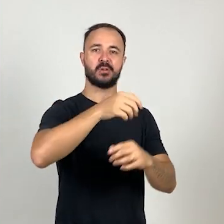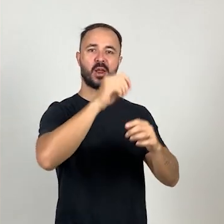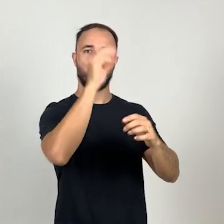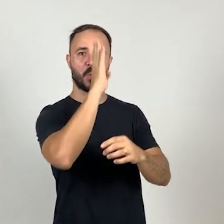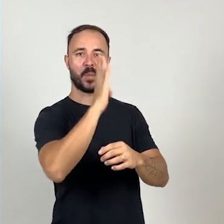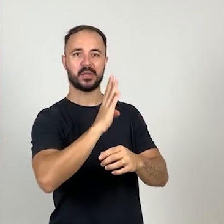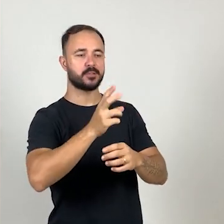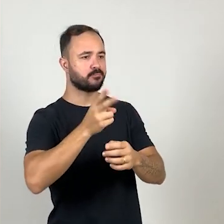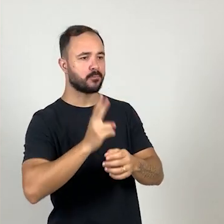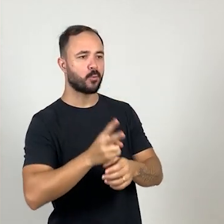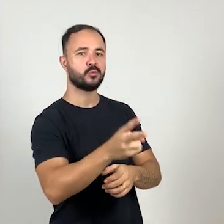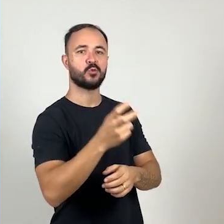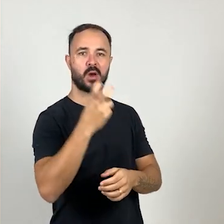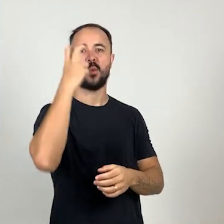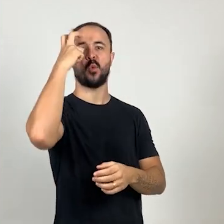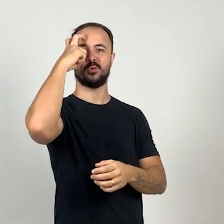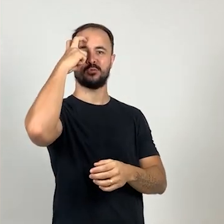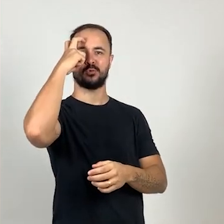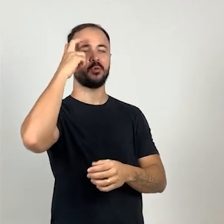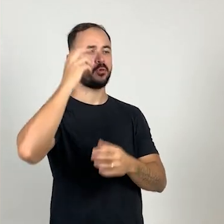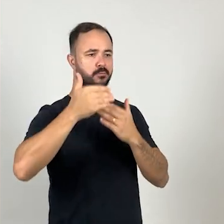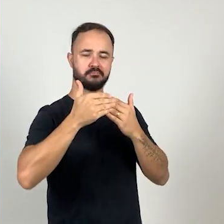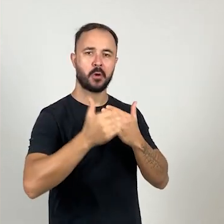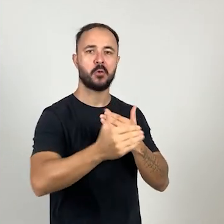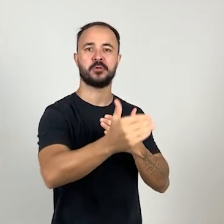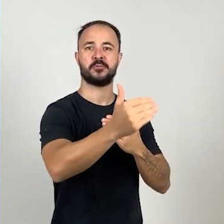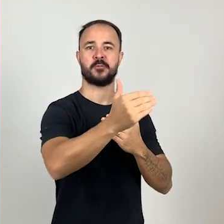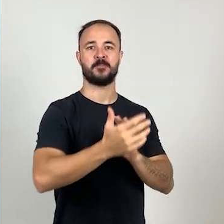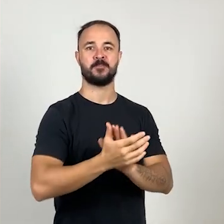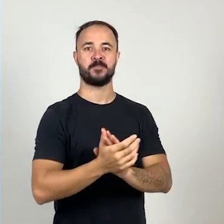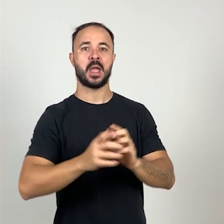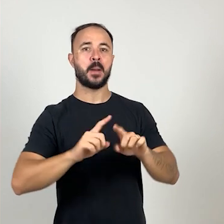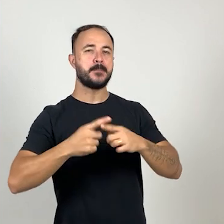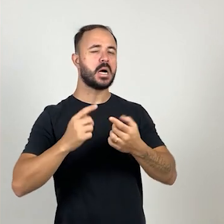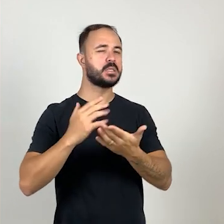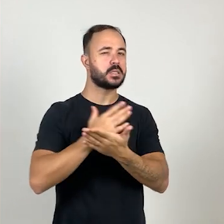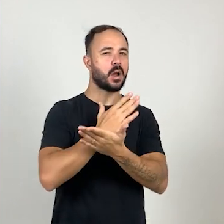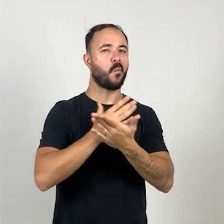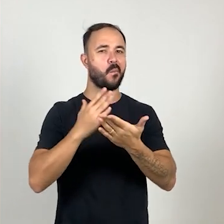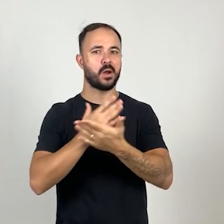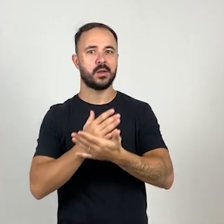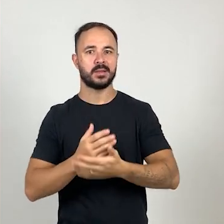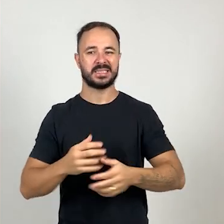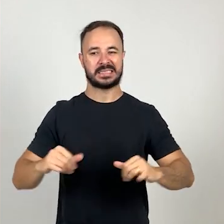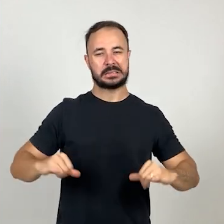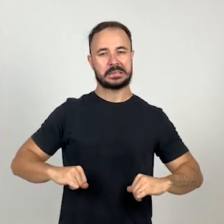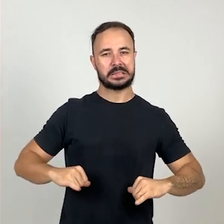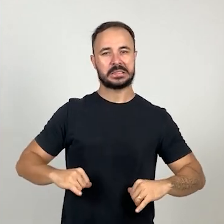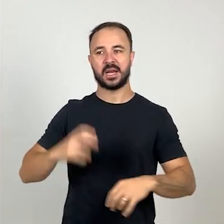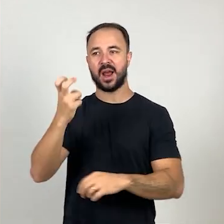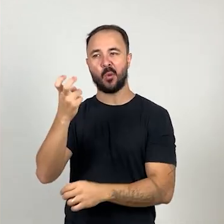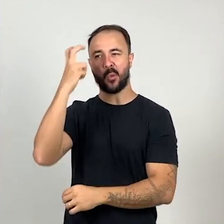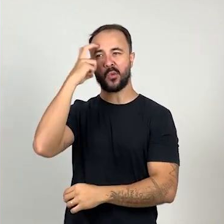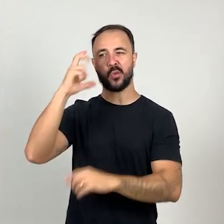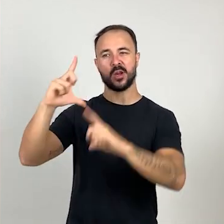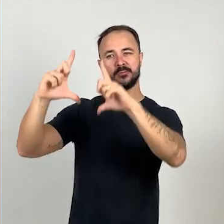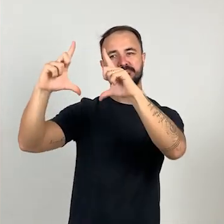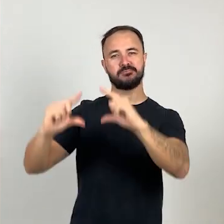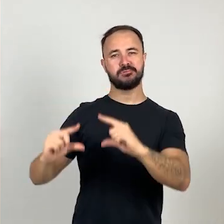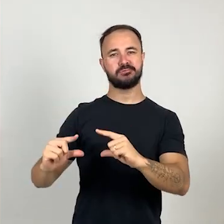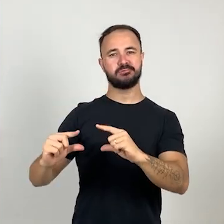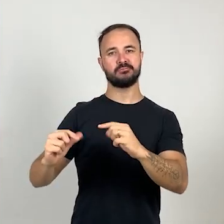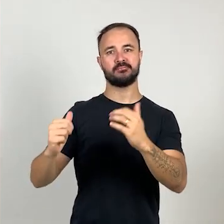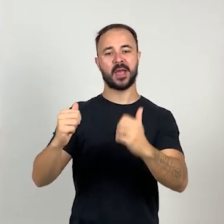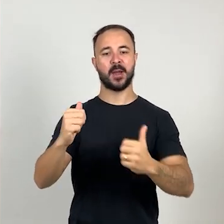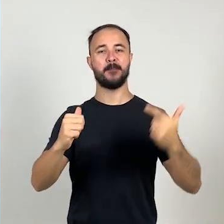muitas vezes foi minimizada ou estereotipada, enquanto a cultura branca foi privilegiada e valorizada.